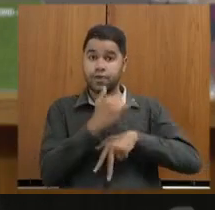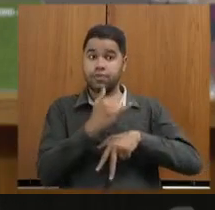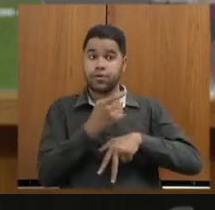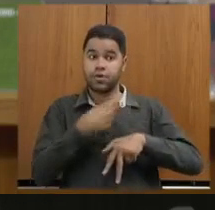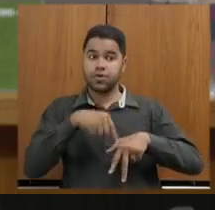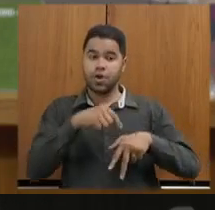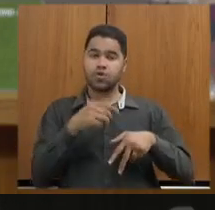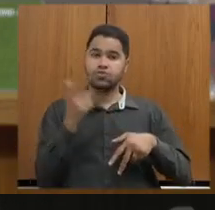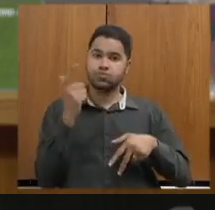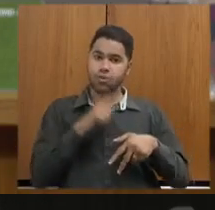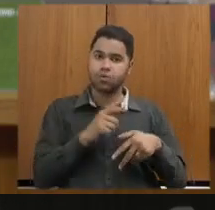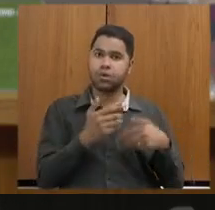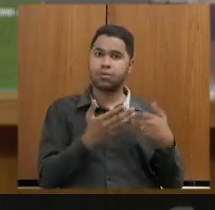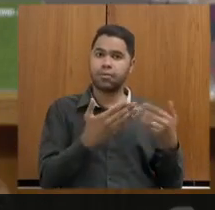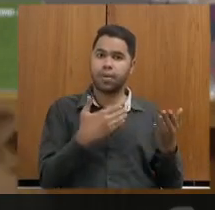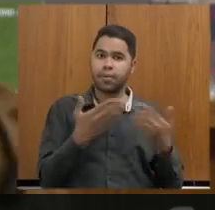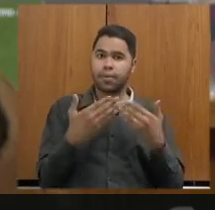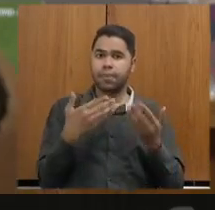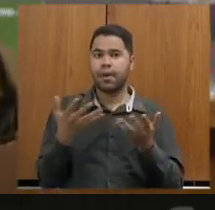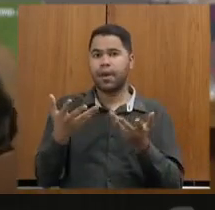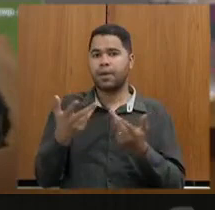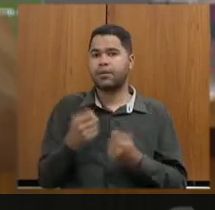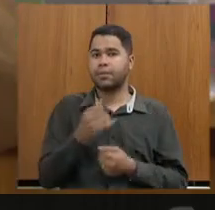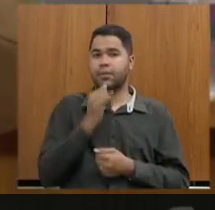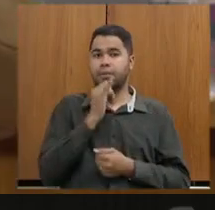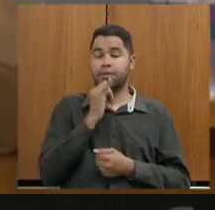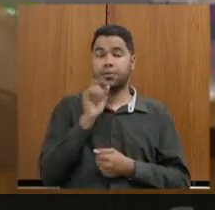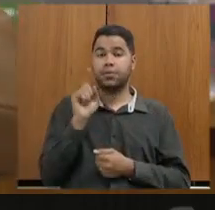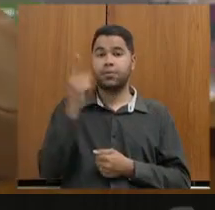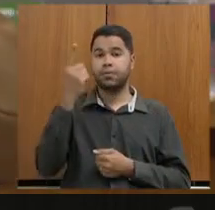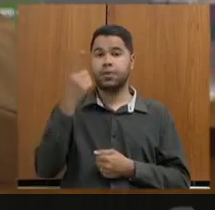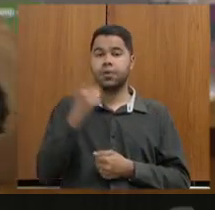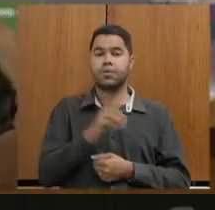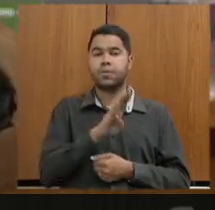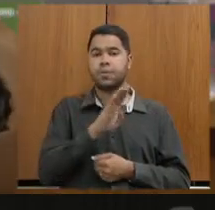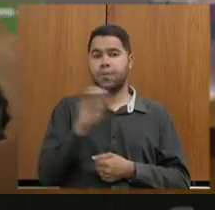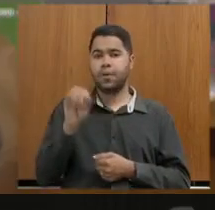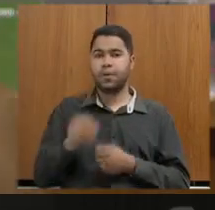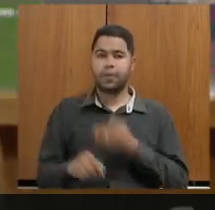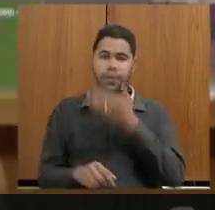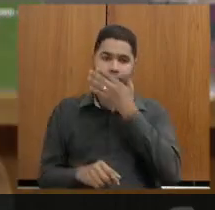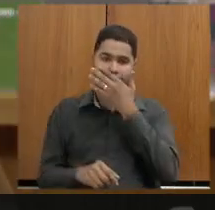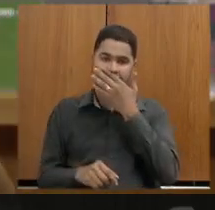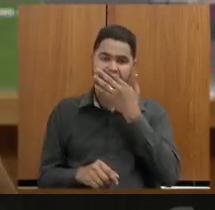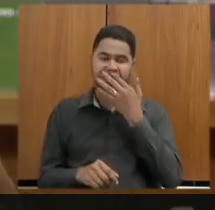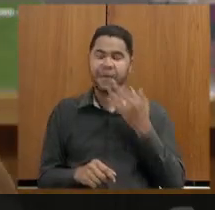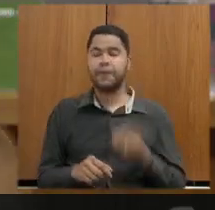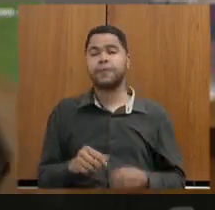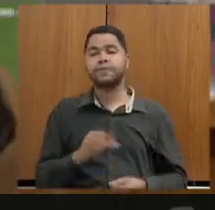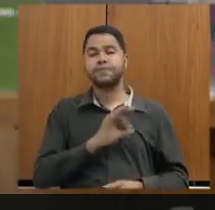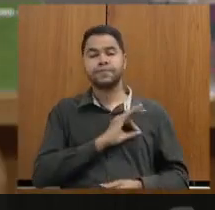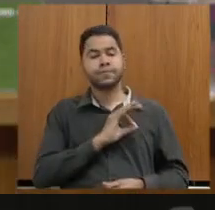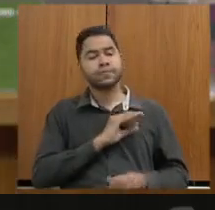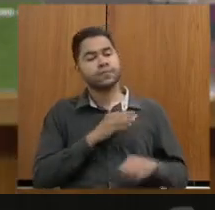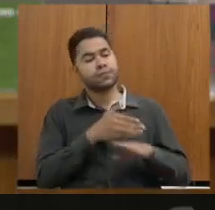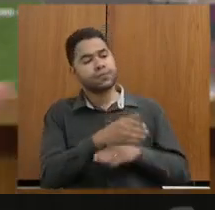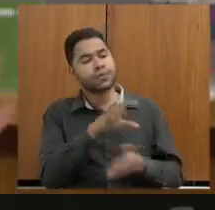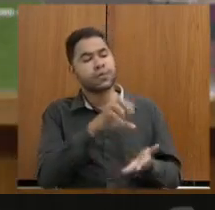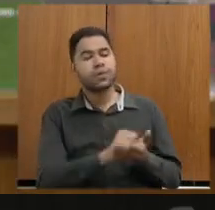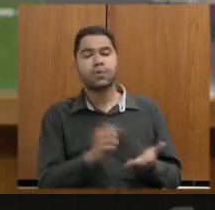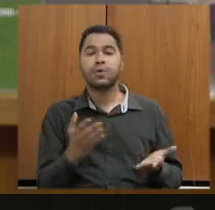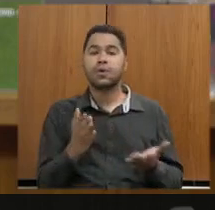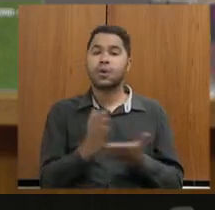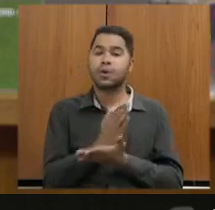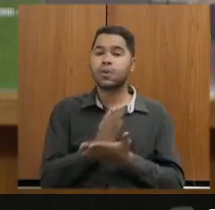acesso a elas que a gente conseguiu atender por exemplo ter uma primeira ocorrência o policiamento afinal foi a registrou Que